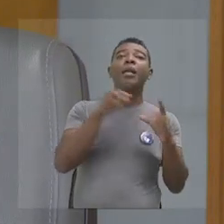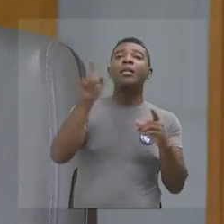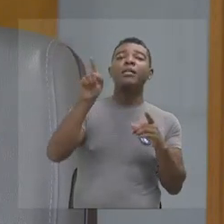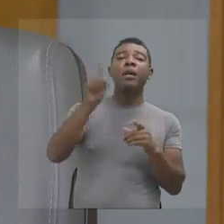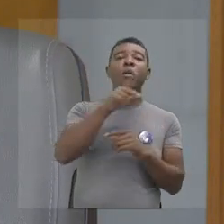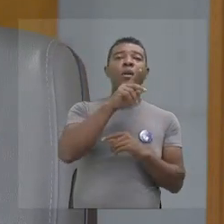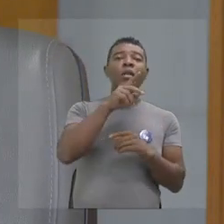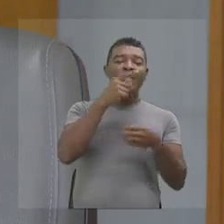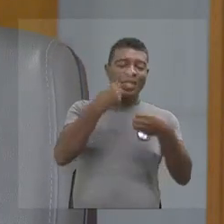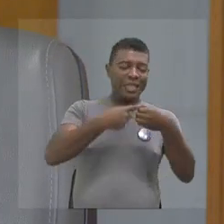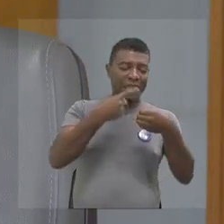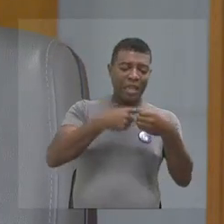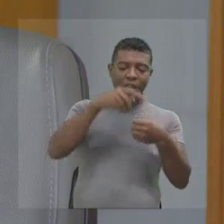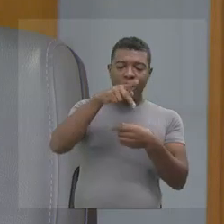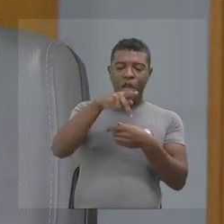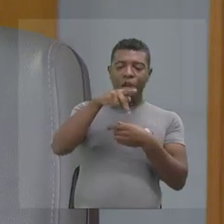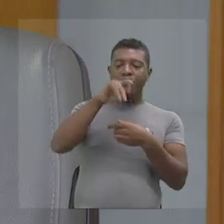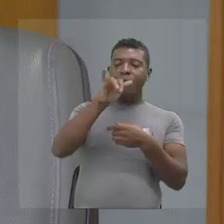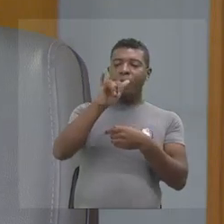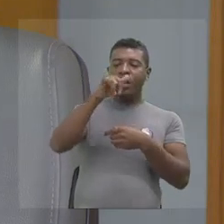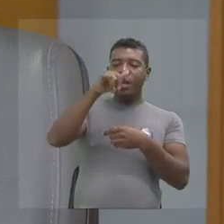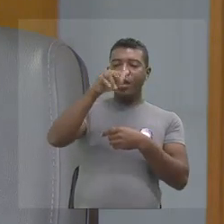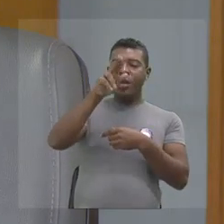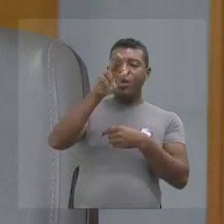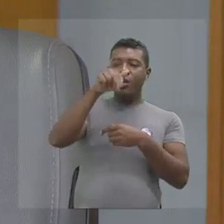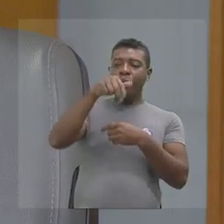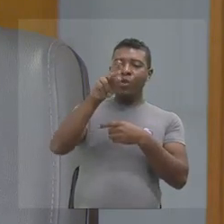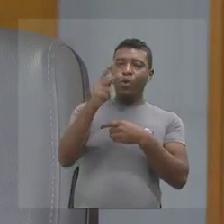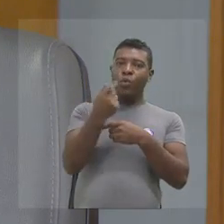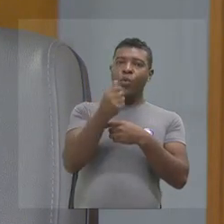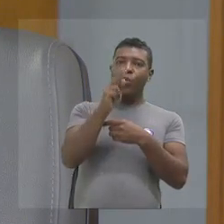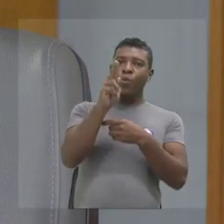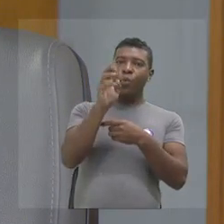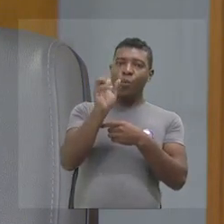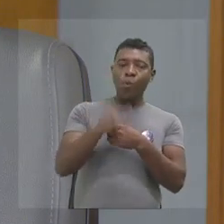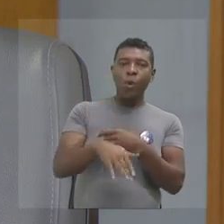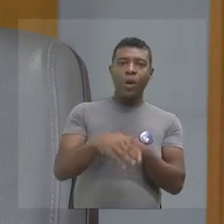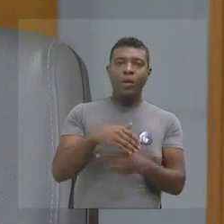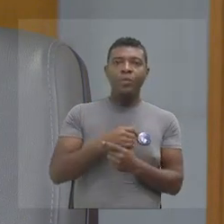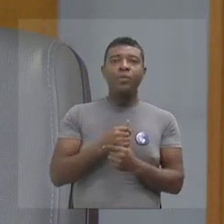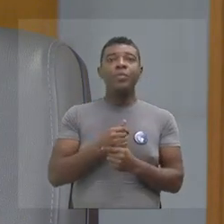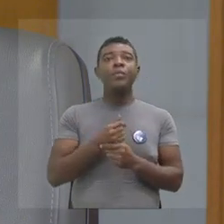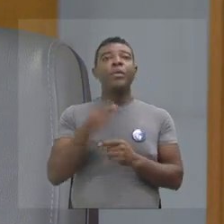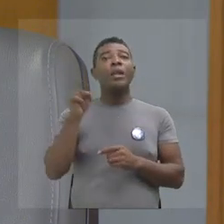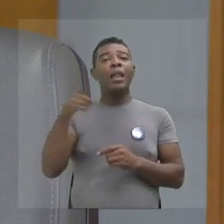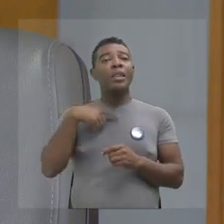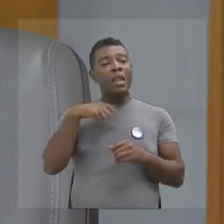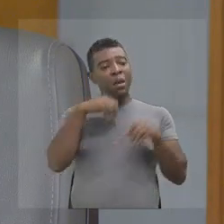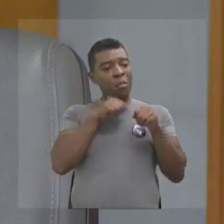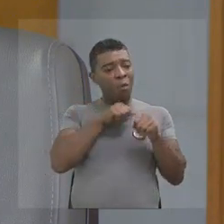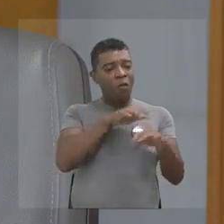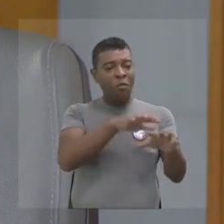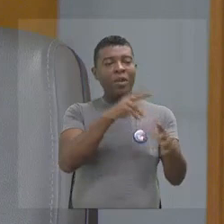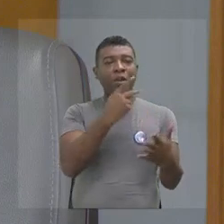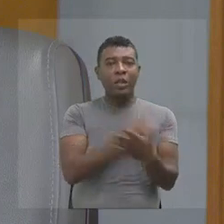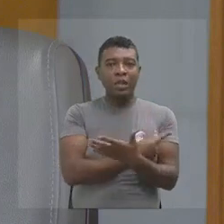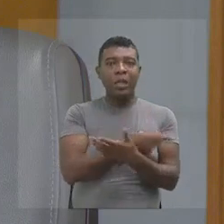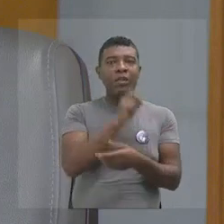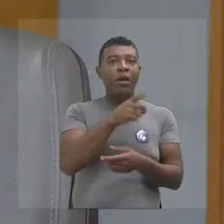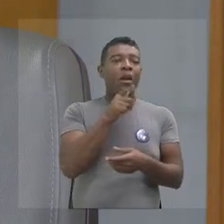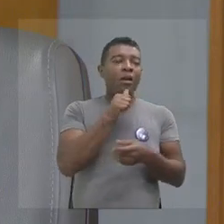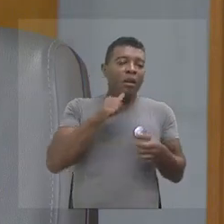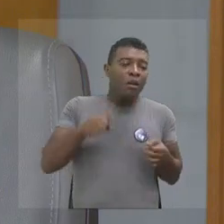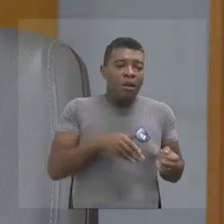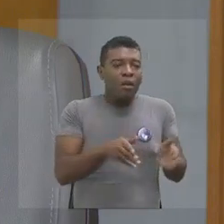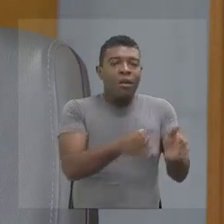muitos relatos do cidadãos tem um movimento importante acontecendo que é um movimento amigo do Araras que é o ribeirão de lá